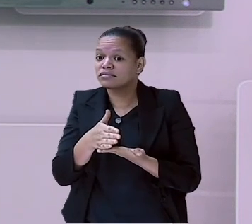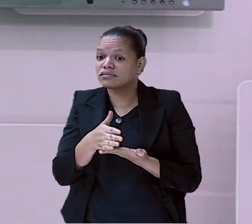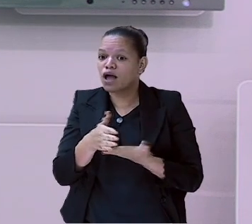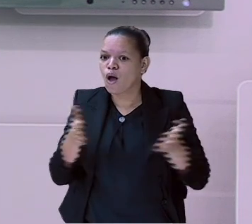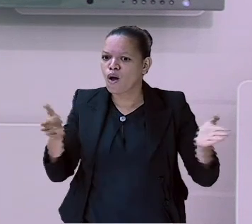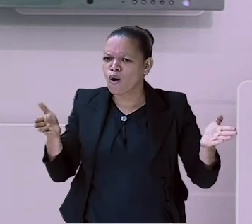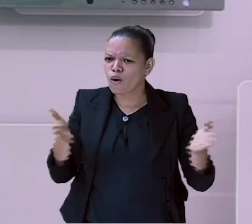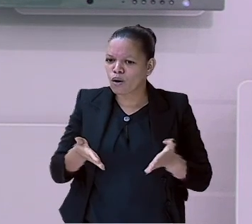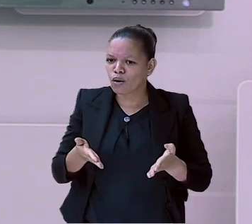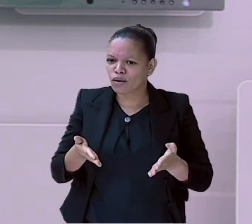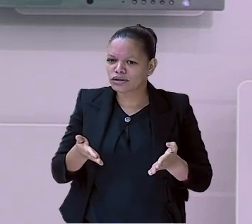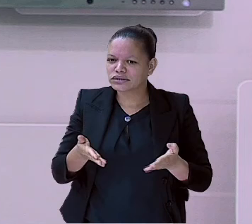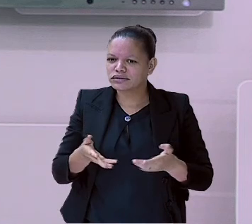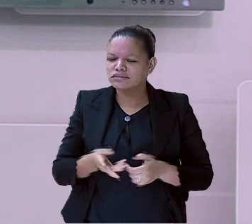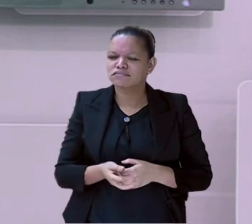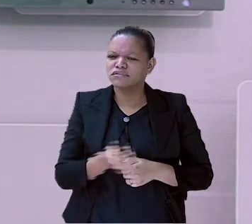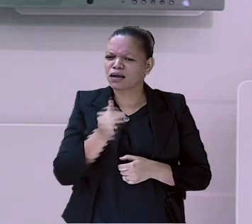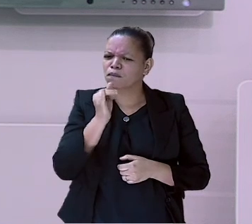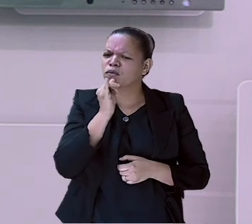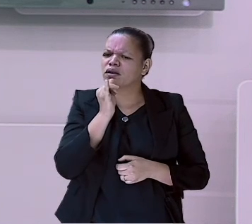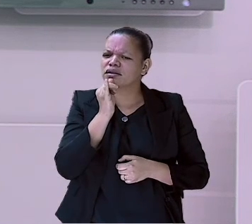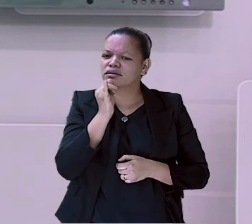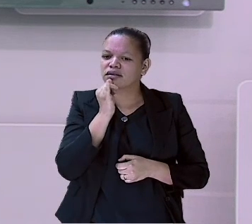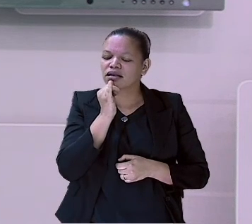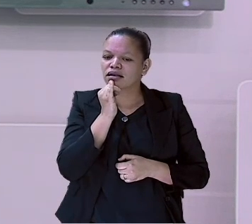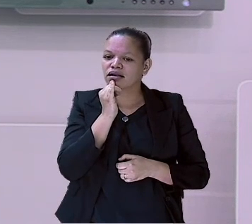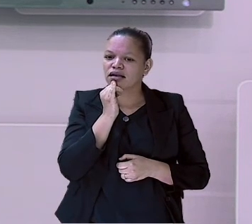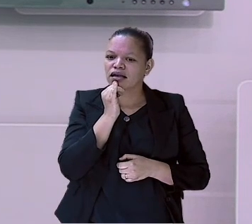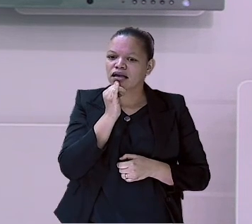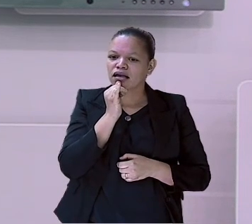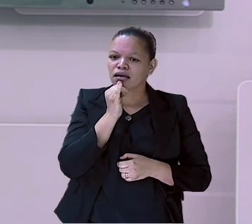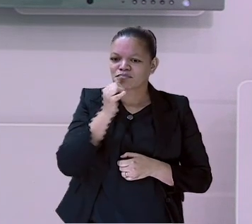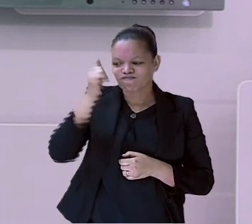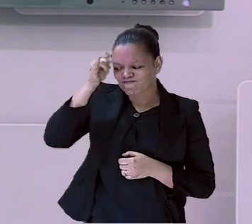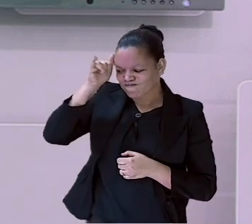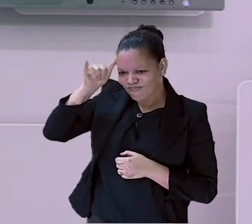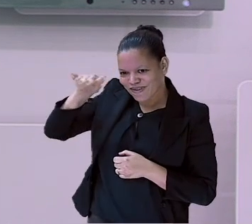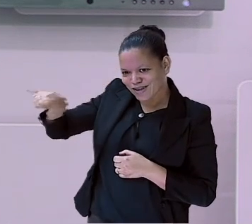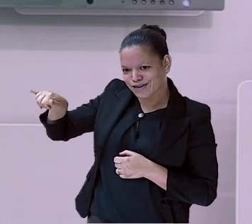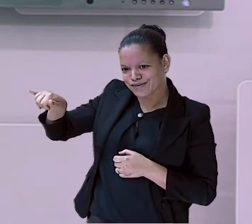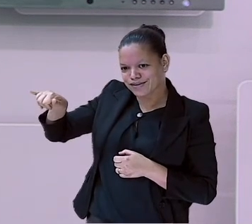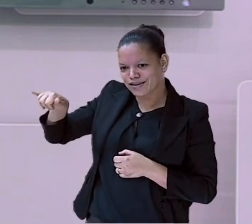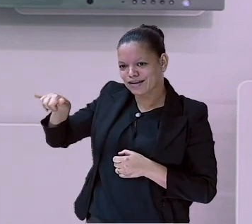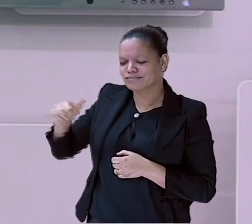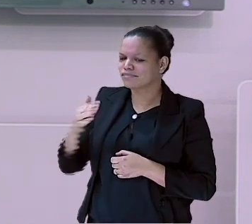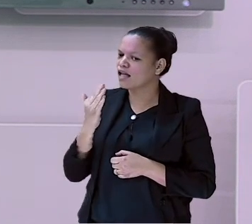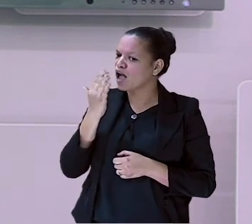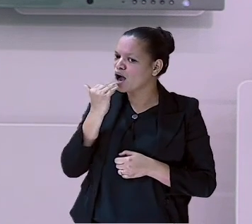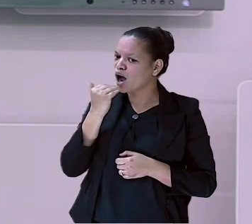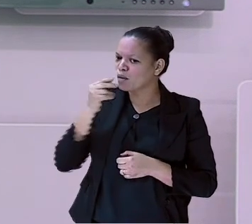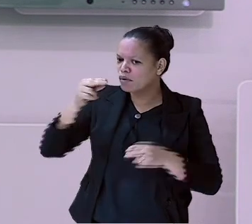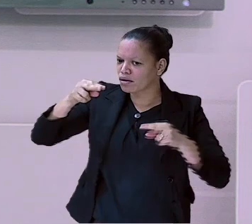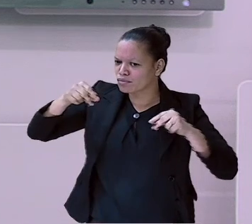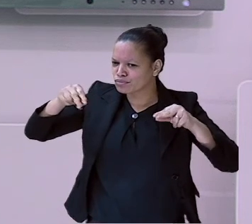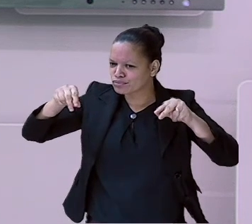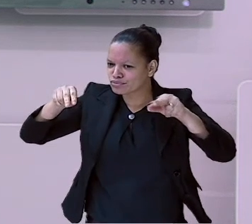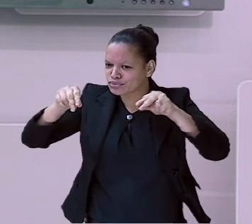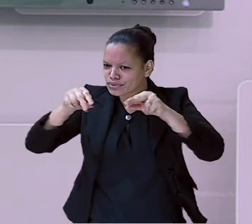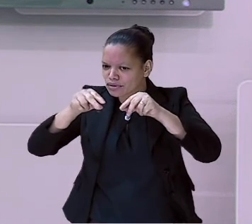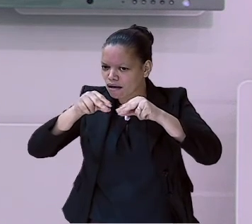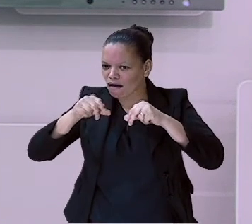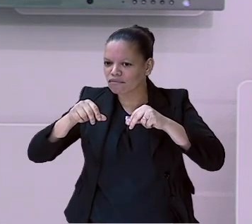eu posso começar agora evitando comer muito sal. Eu posso